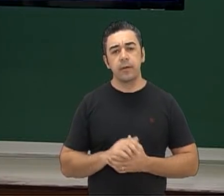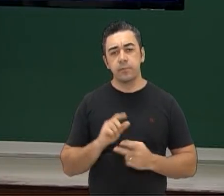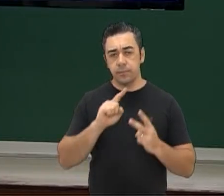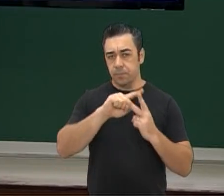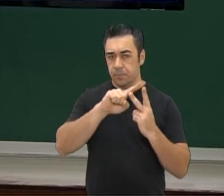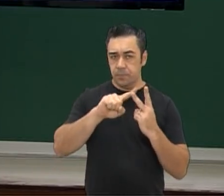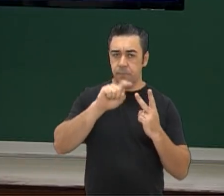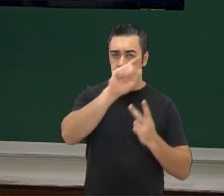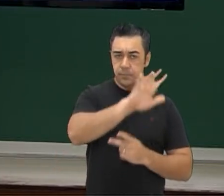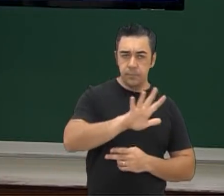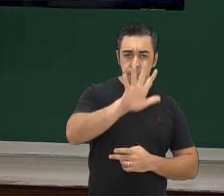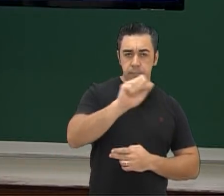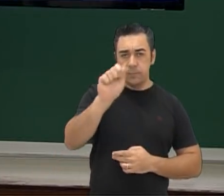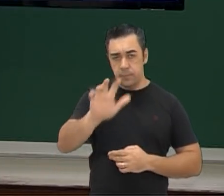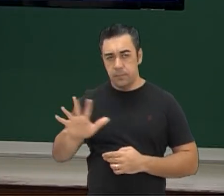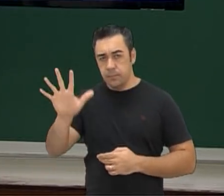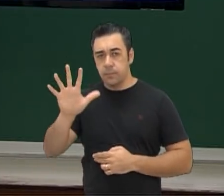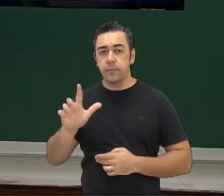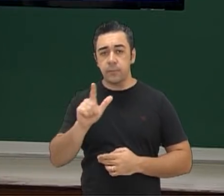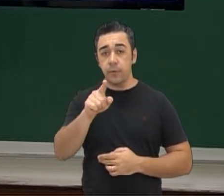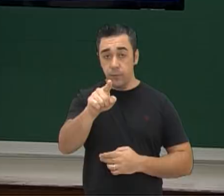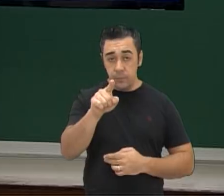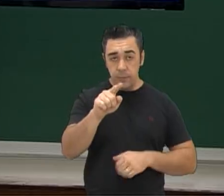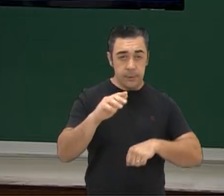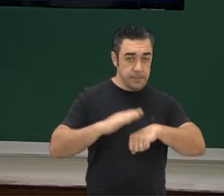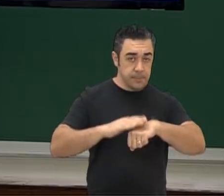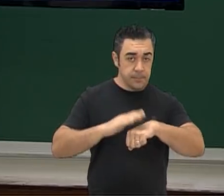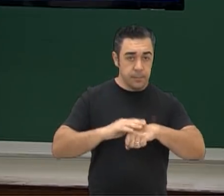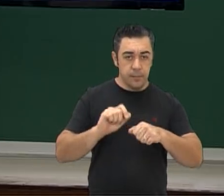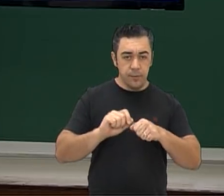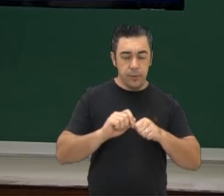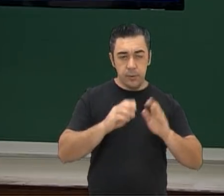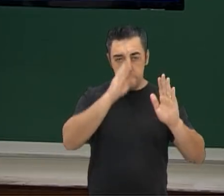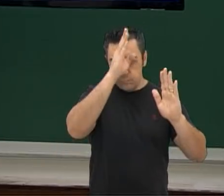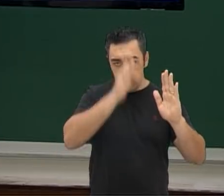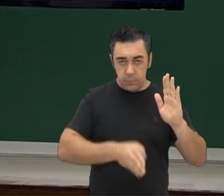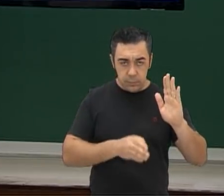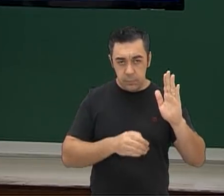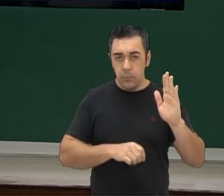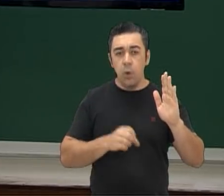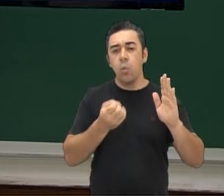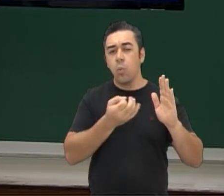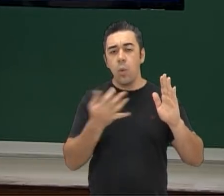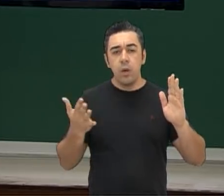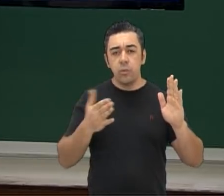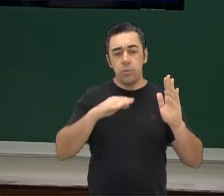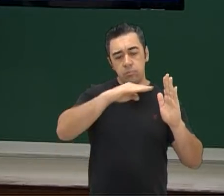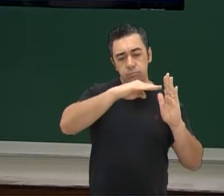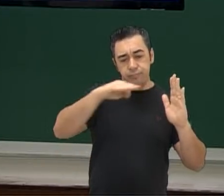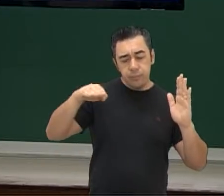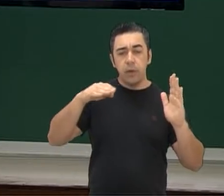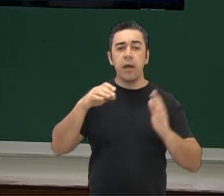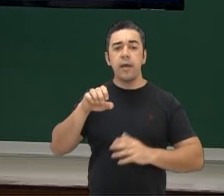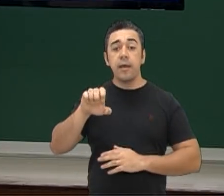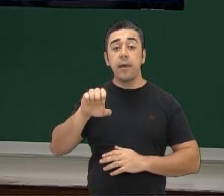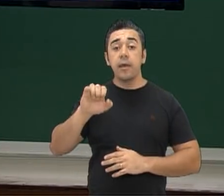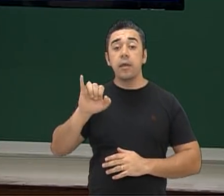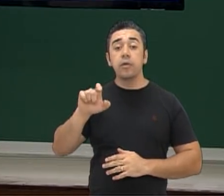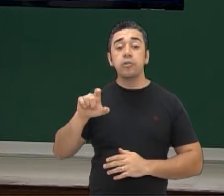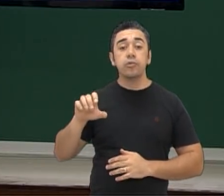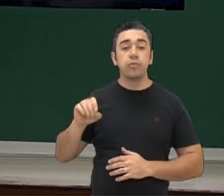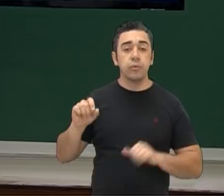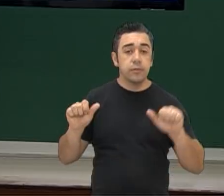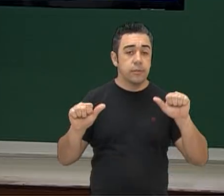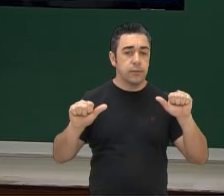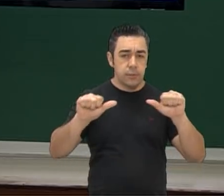das figuras seguintes, trace e indique o número de eixos de simetria. Veja, você